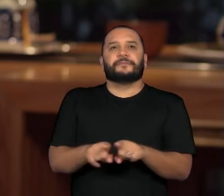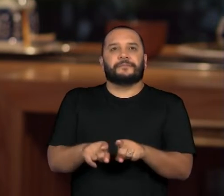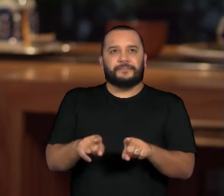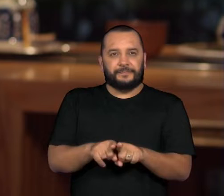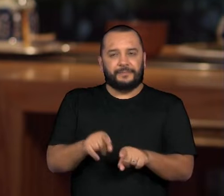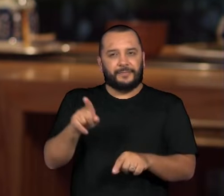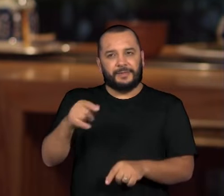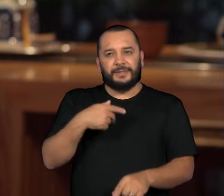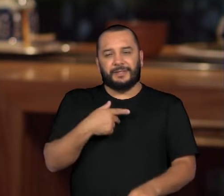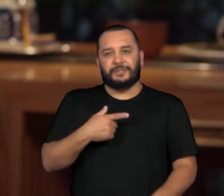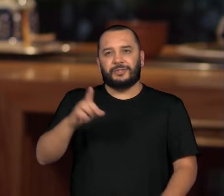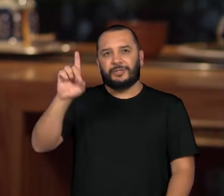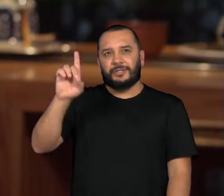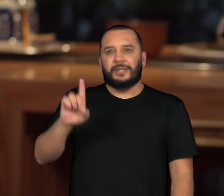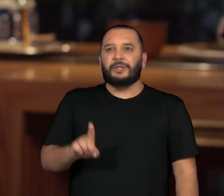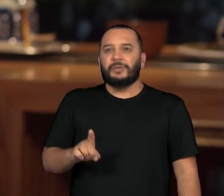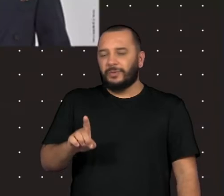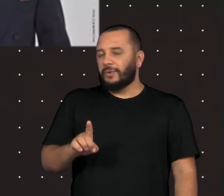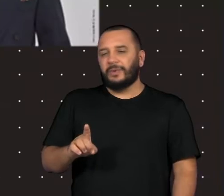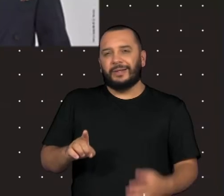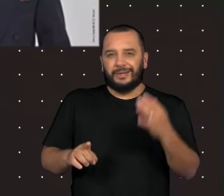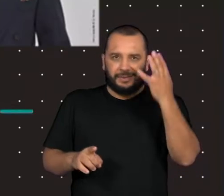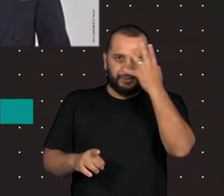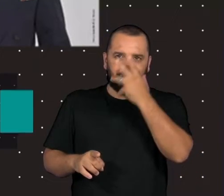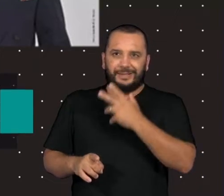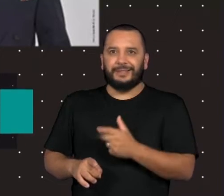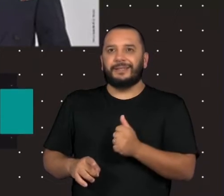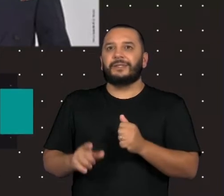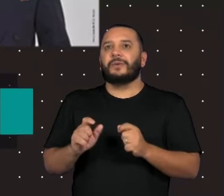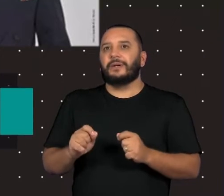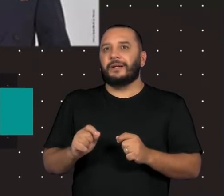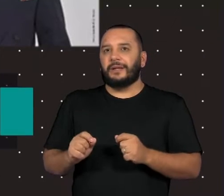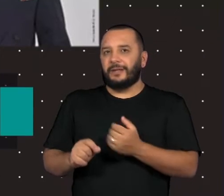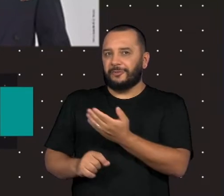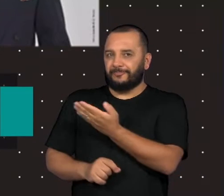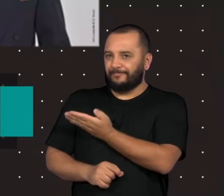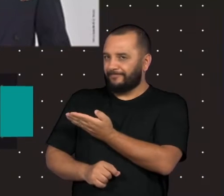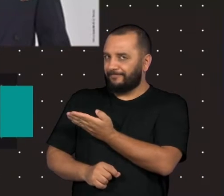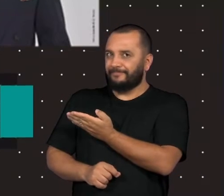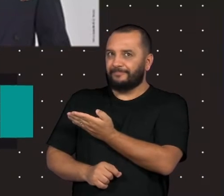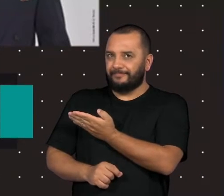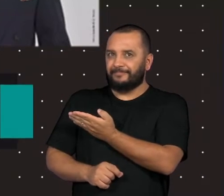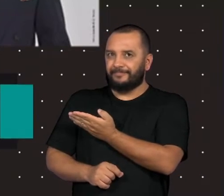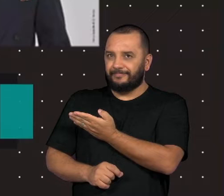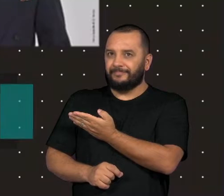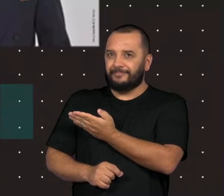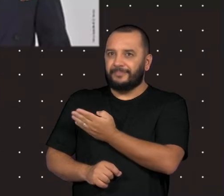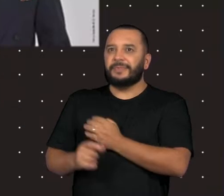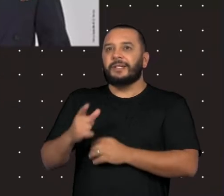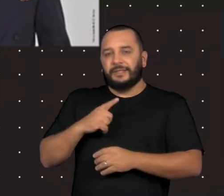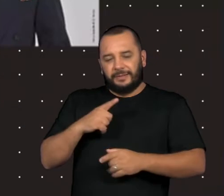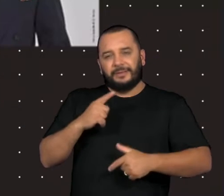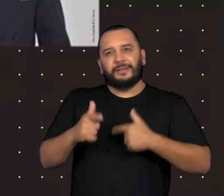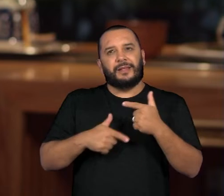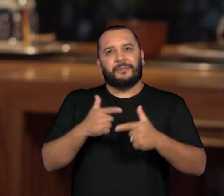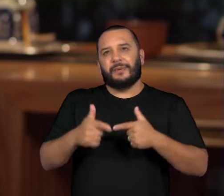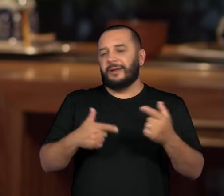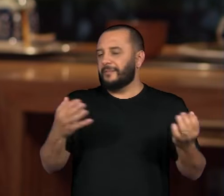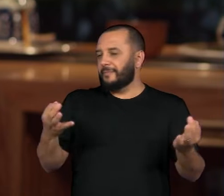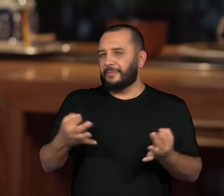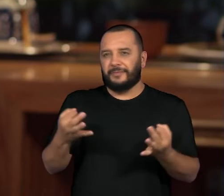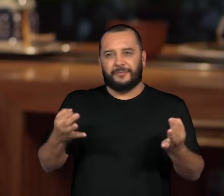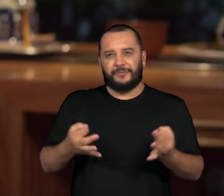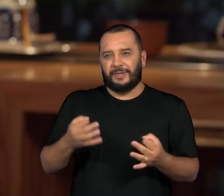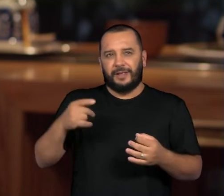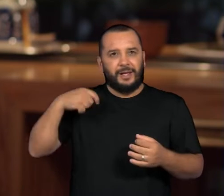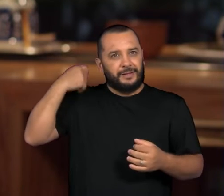sua direção linda de A Coleção. Foi assim, 3 trabalhos dignos de uma grande mestra, de uma grande